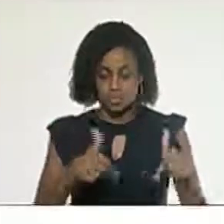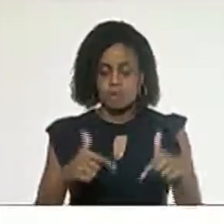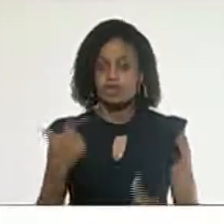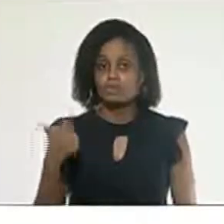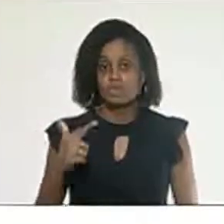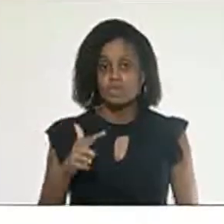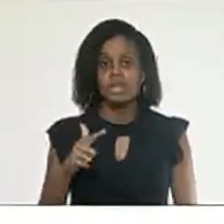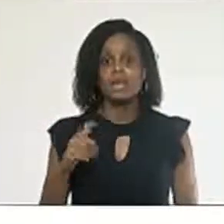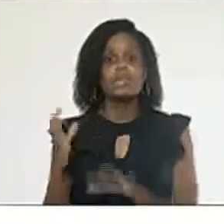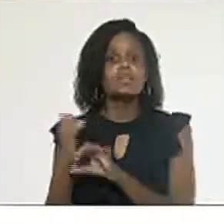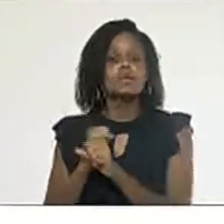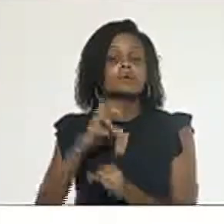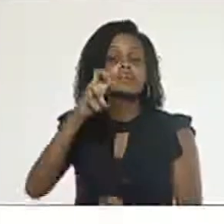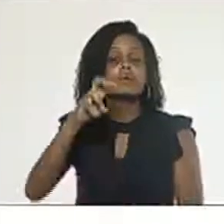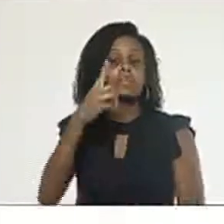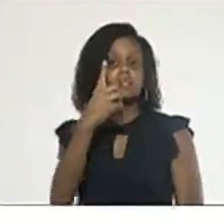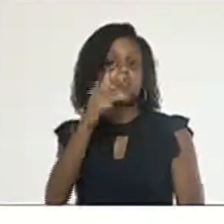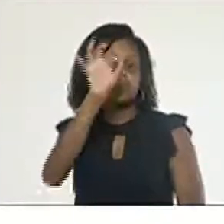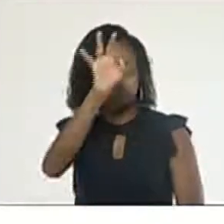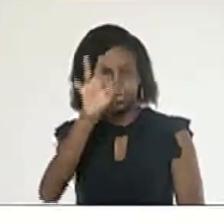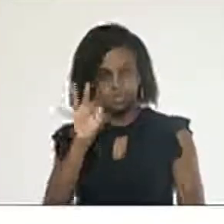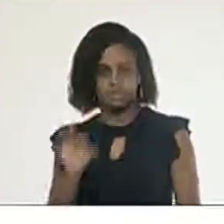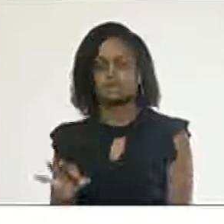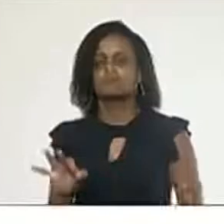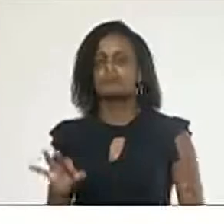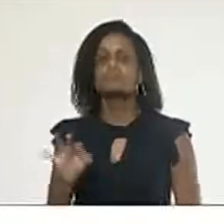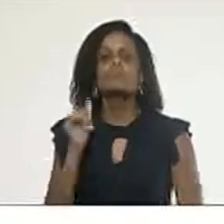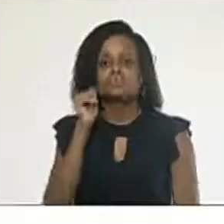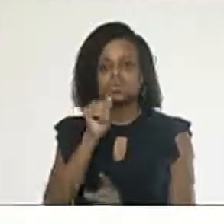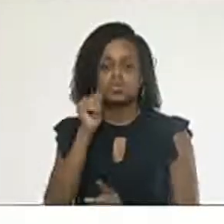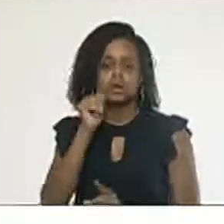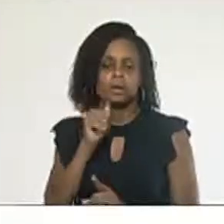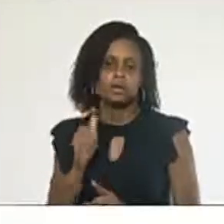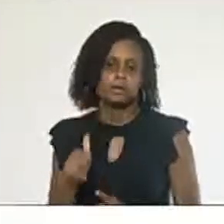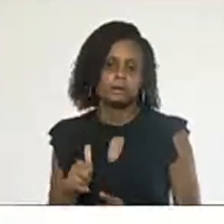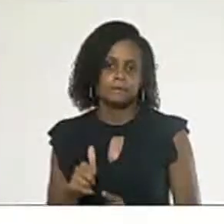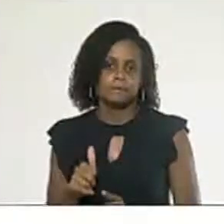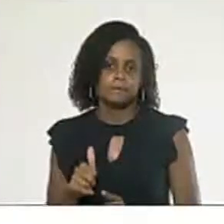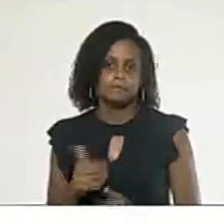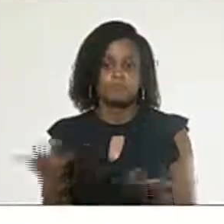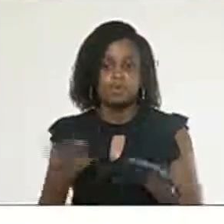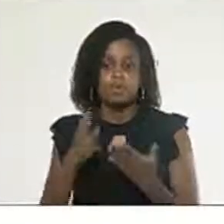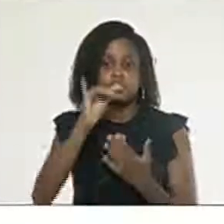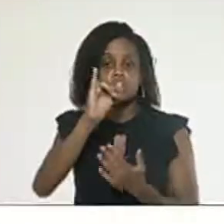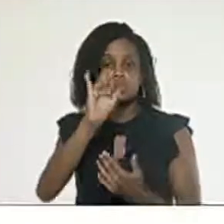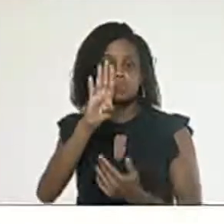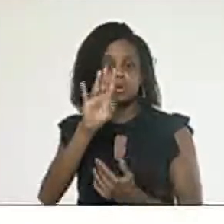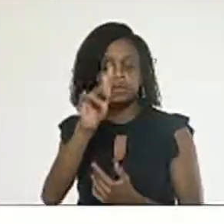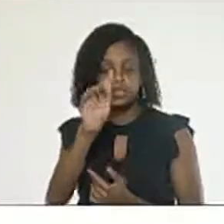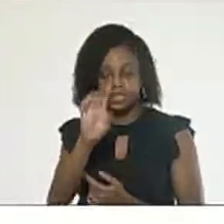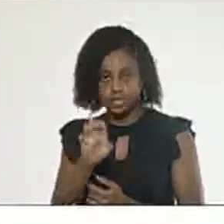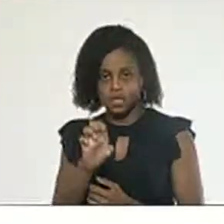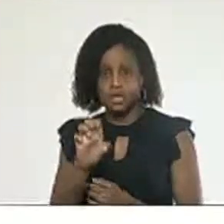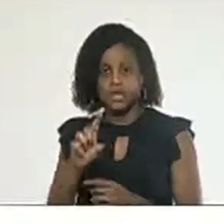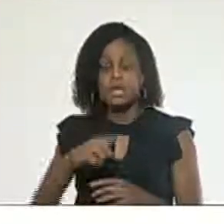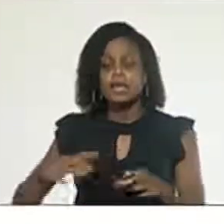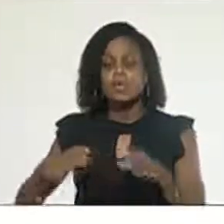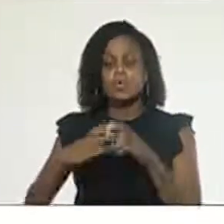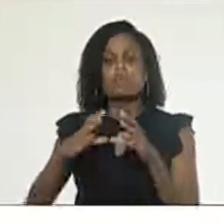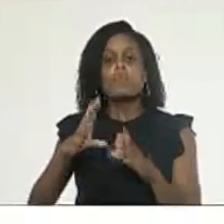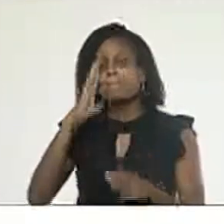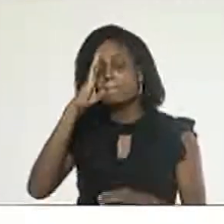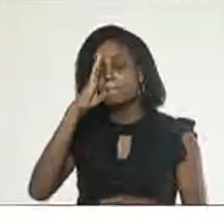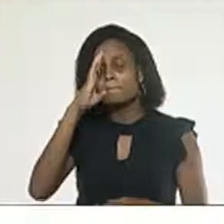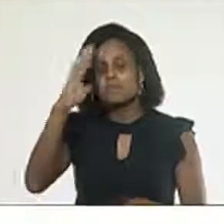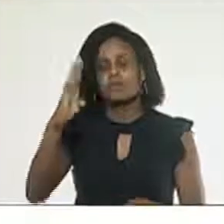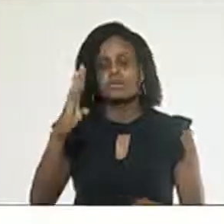são mulheres. Sim, essas mulheres que hoje o IBGE aponta que são as principais